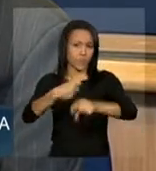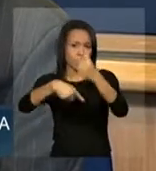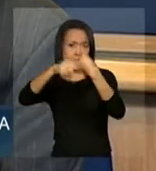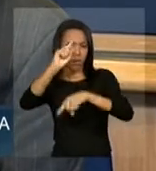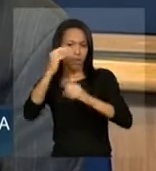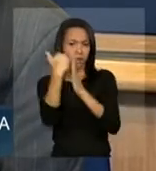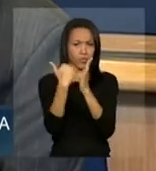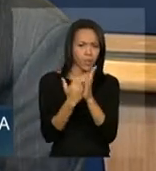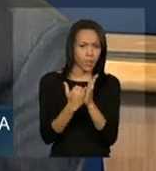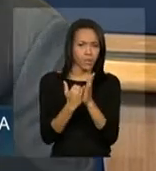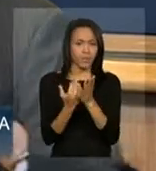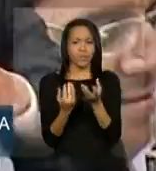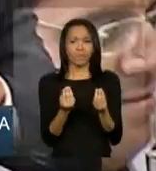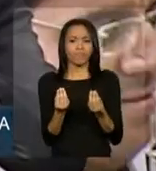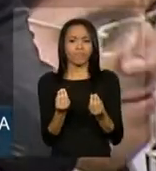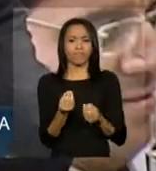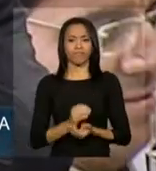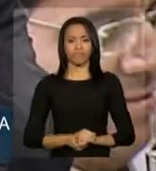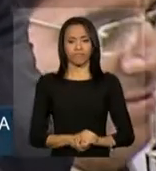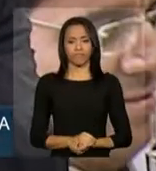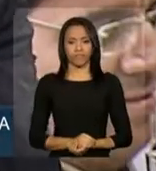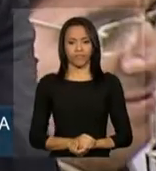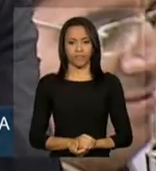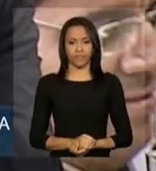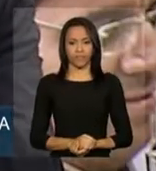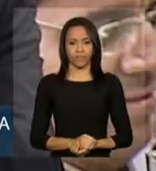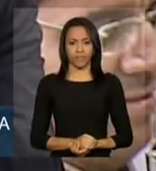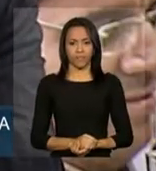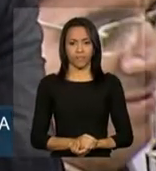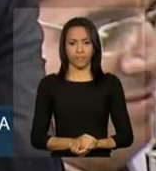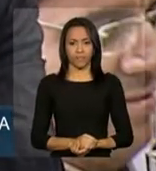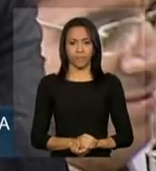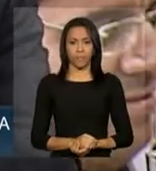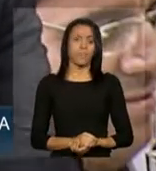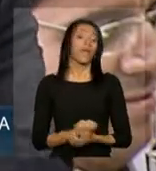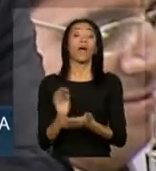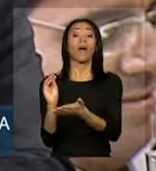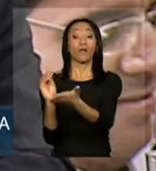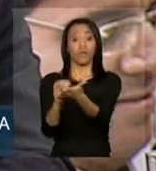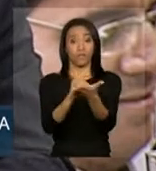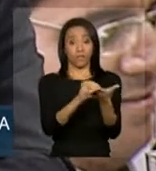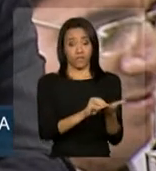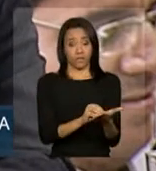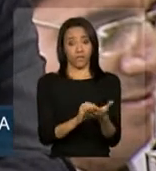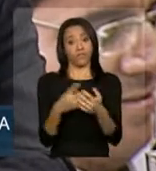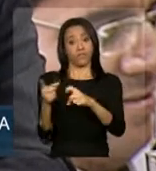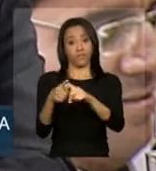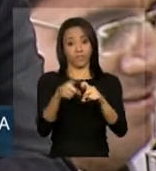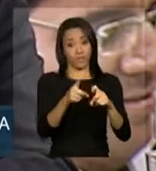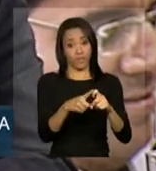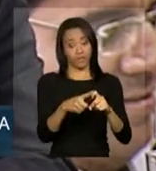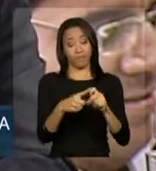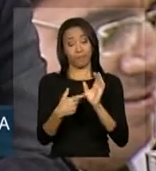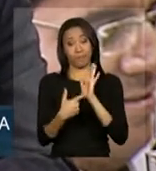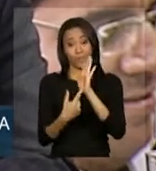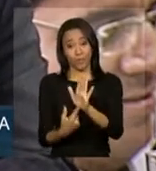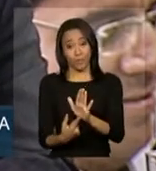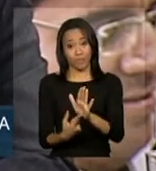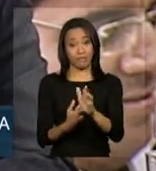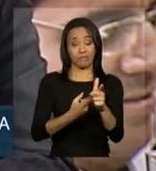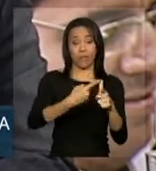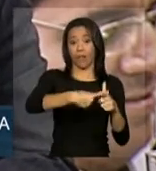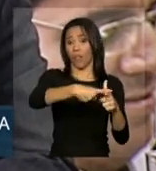viabilidade do programa A a ausência eh só revela um drama que o os